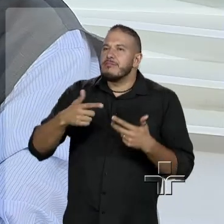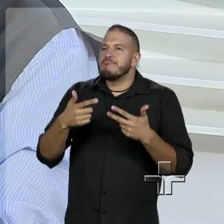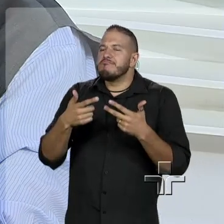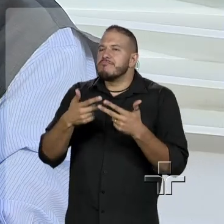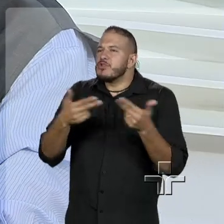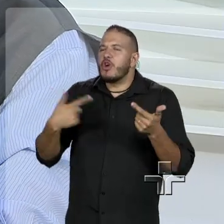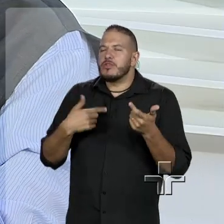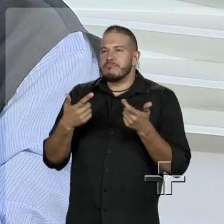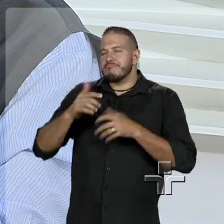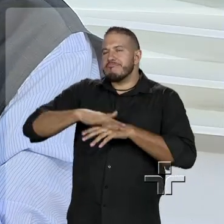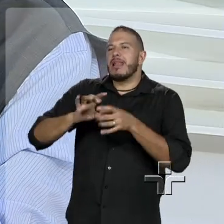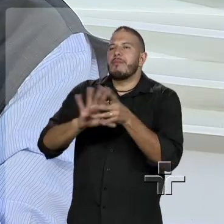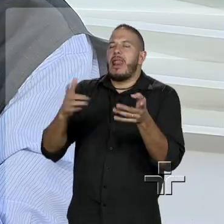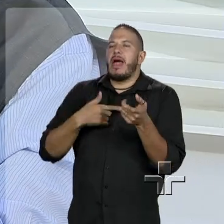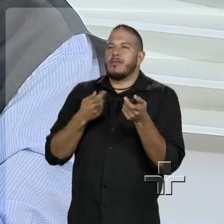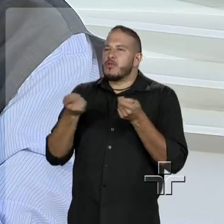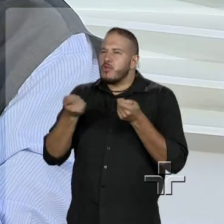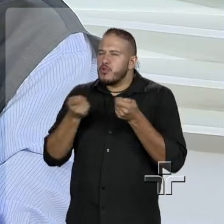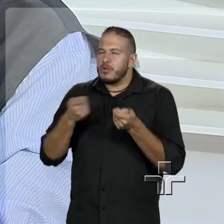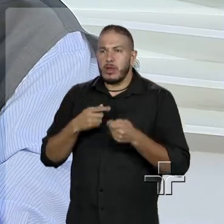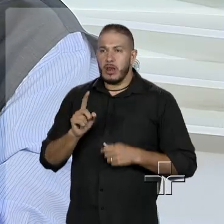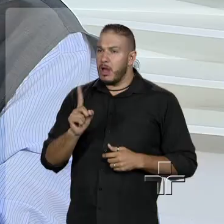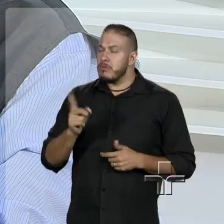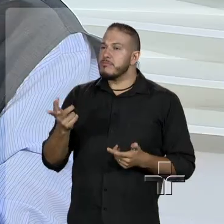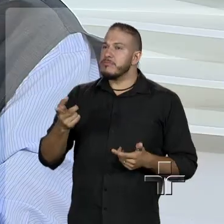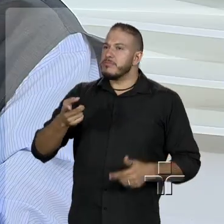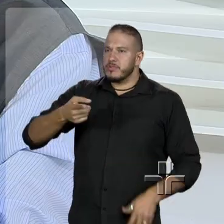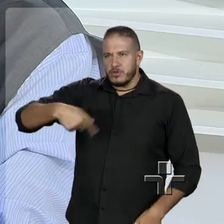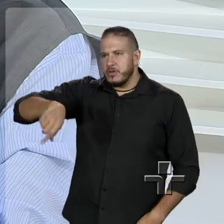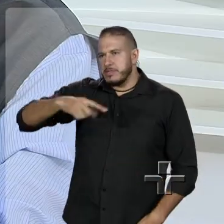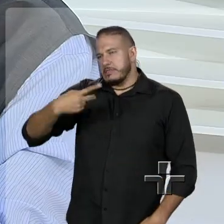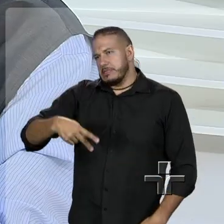seus controles, ela produz